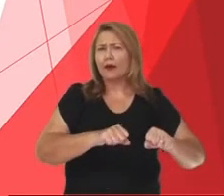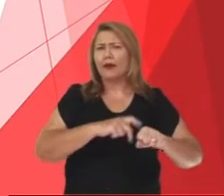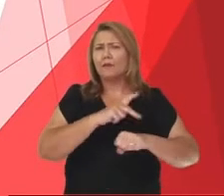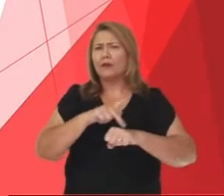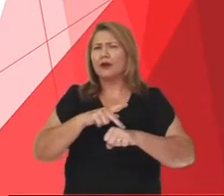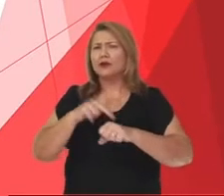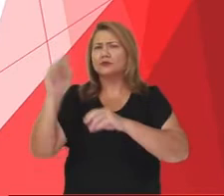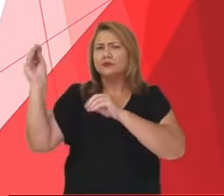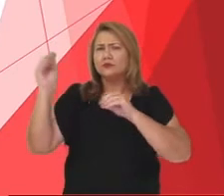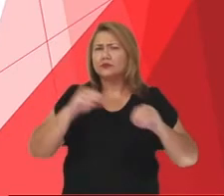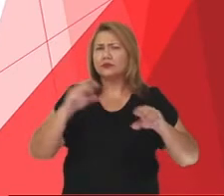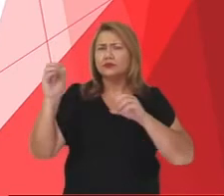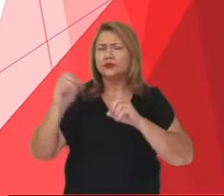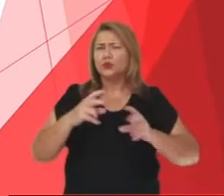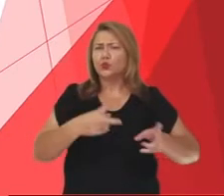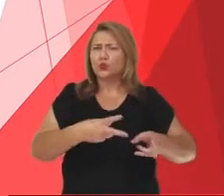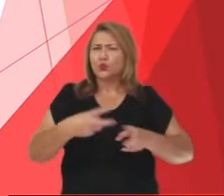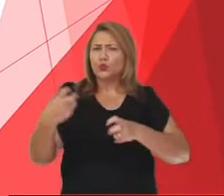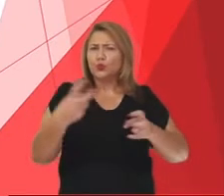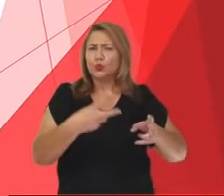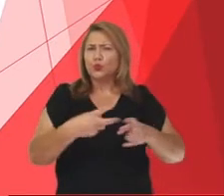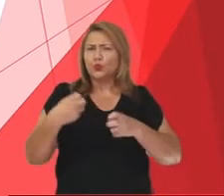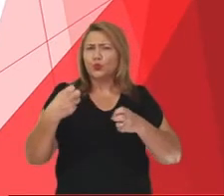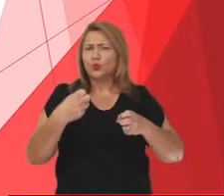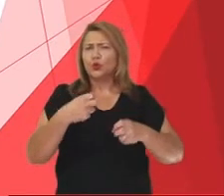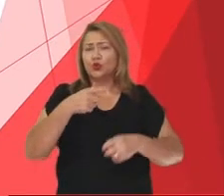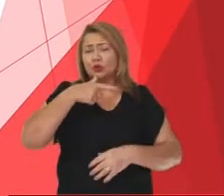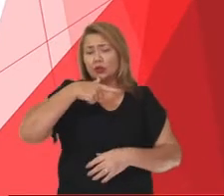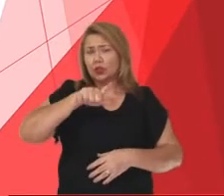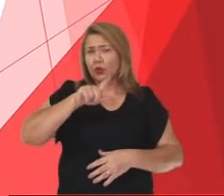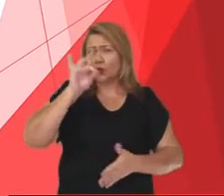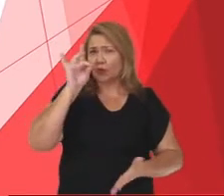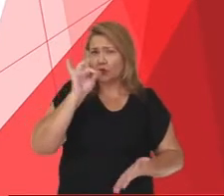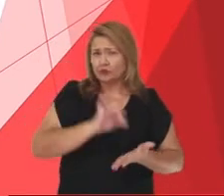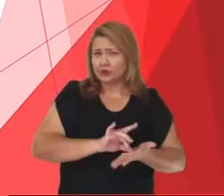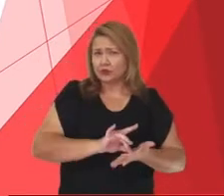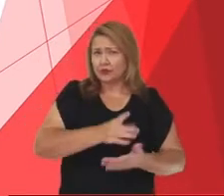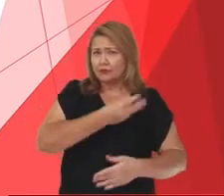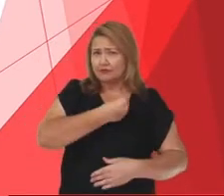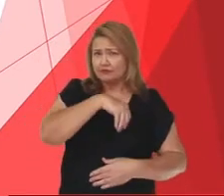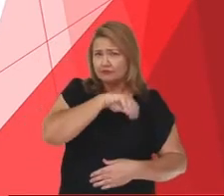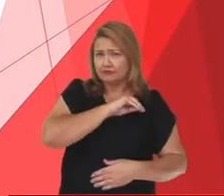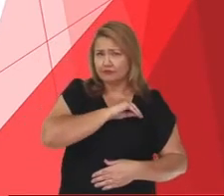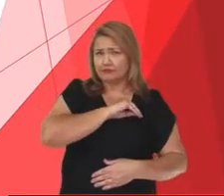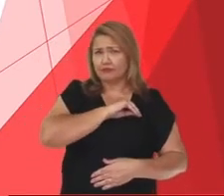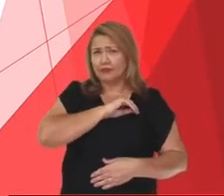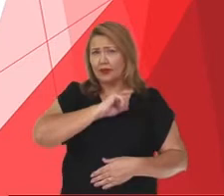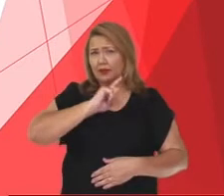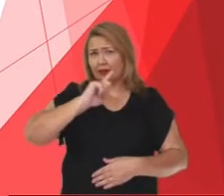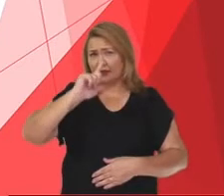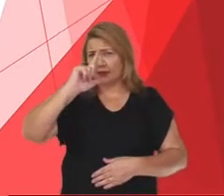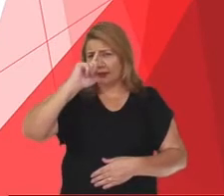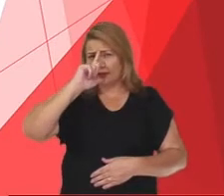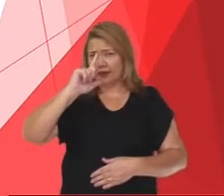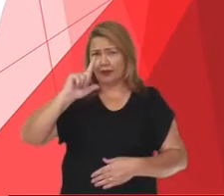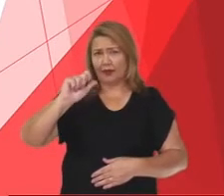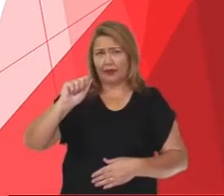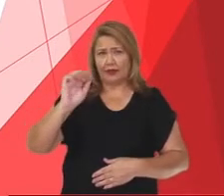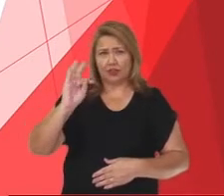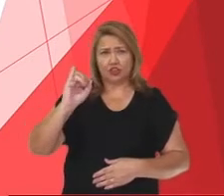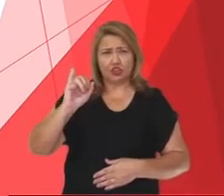de exploração e o idioma oficial são línguas neolatinas, nós temos aí